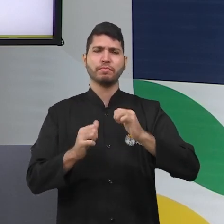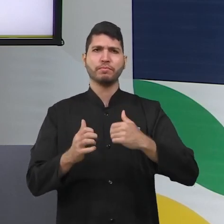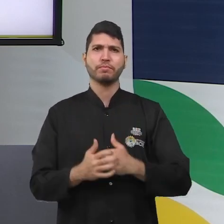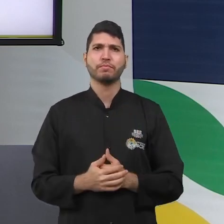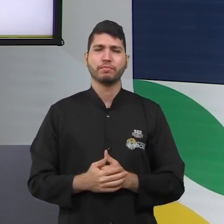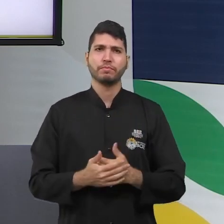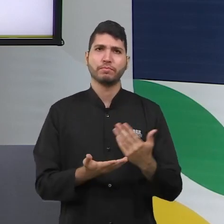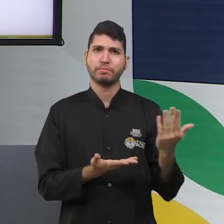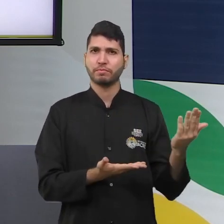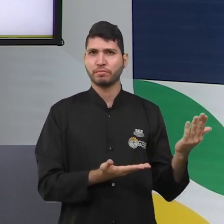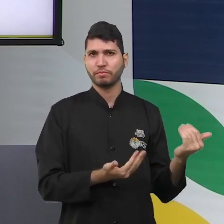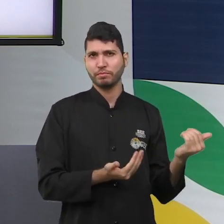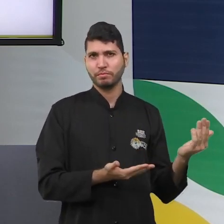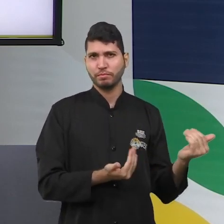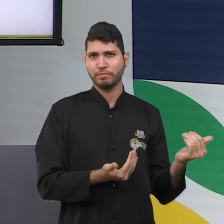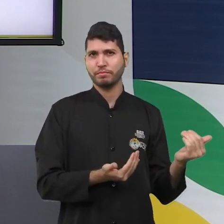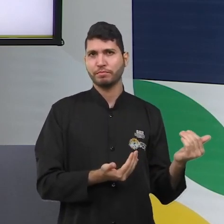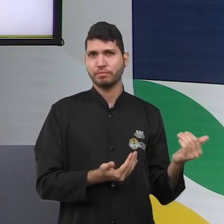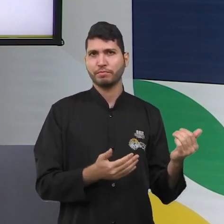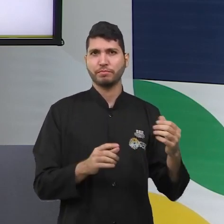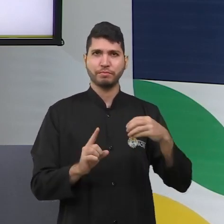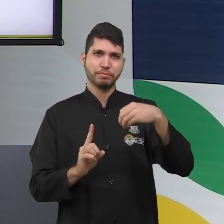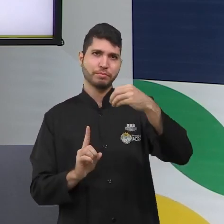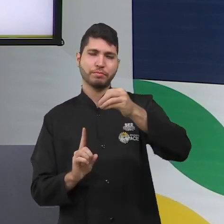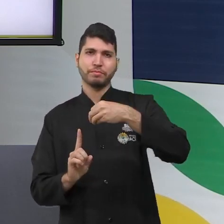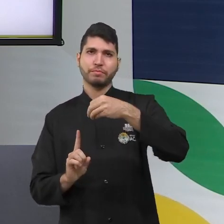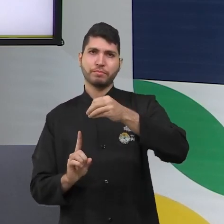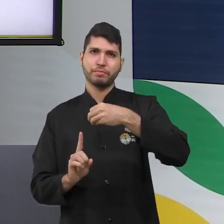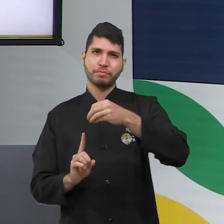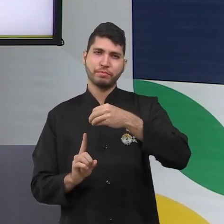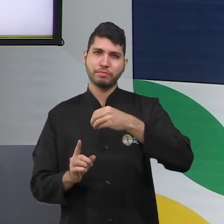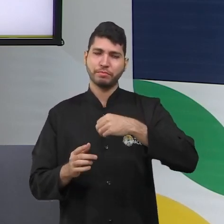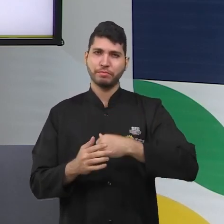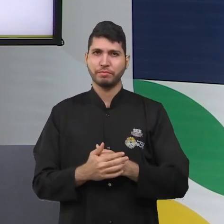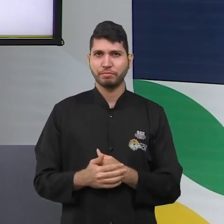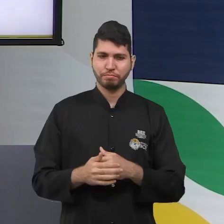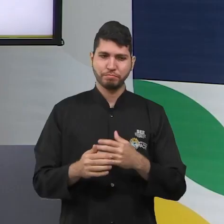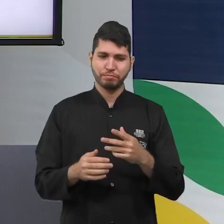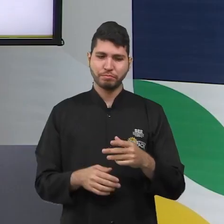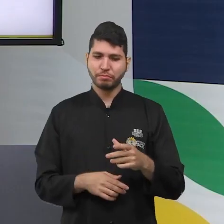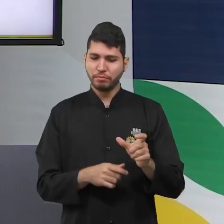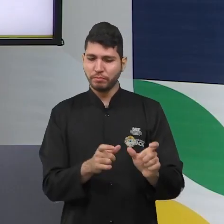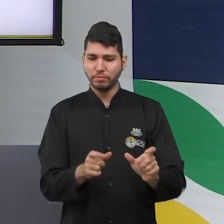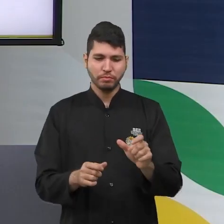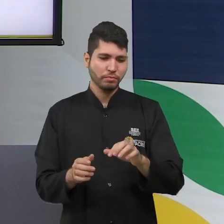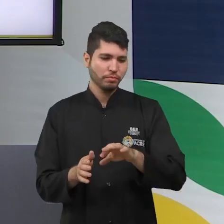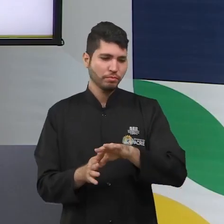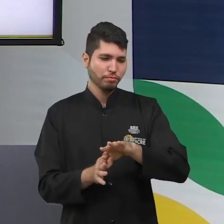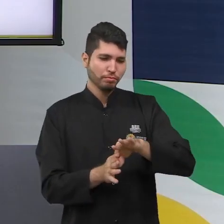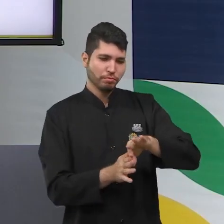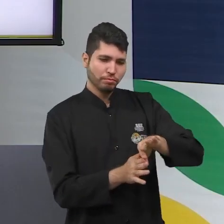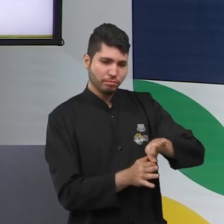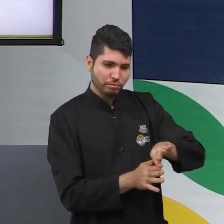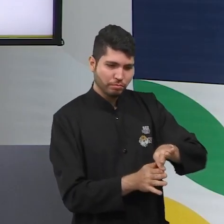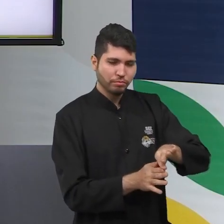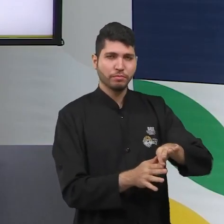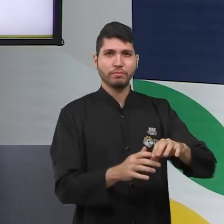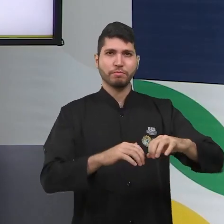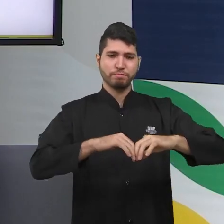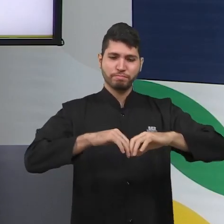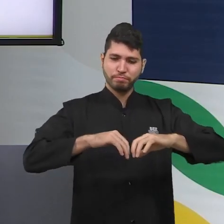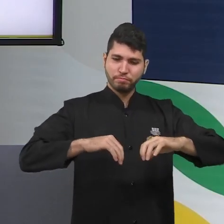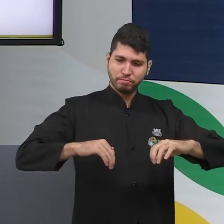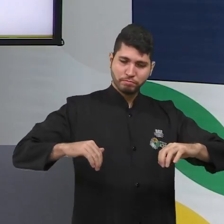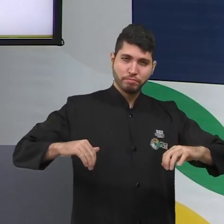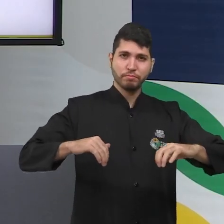em situação de vulnerabilidade, marginalizados, pensem em comunidades periféricas, a partir do momento em que